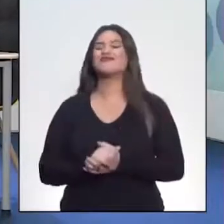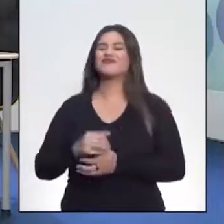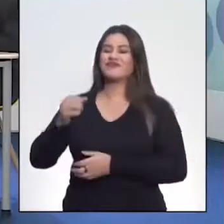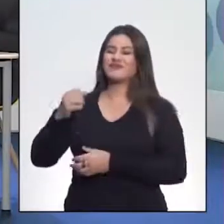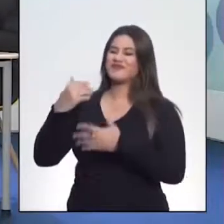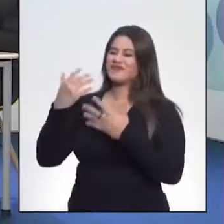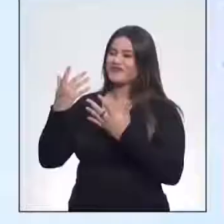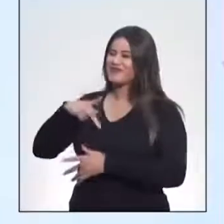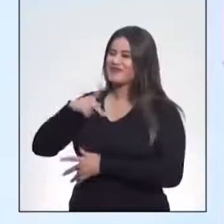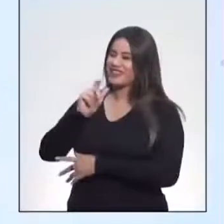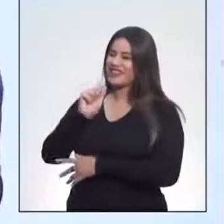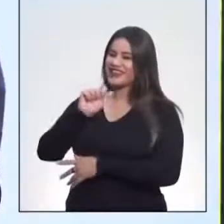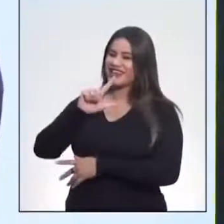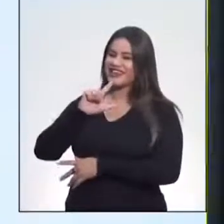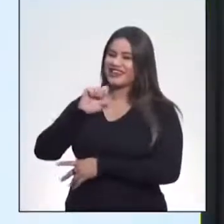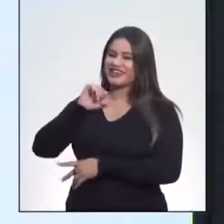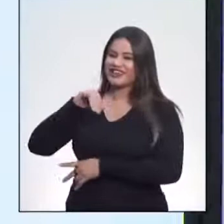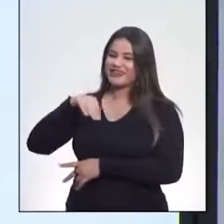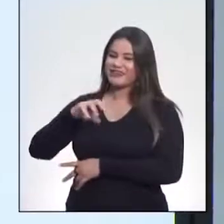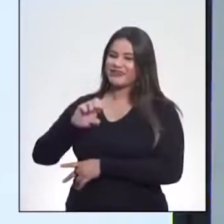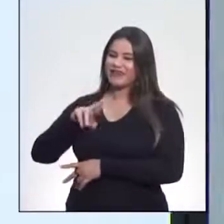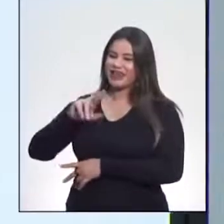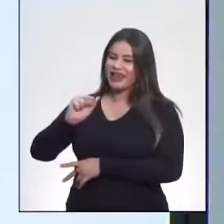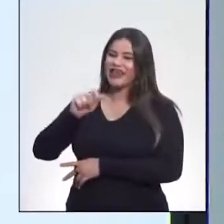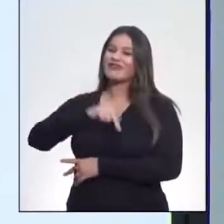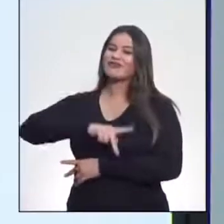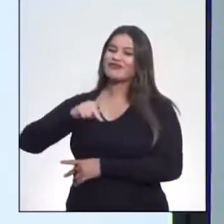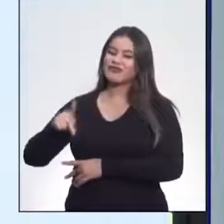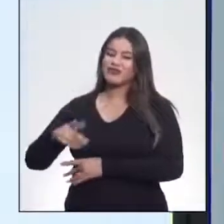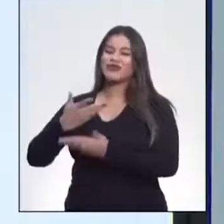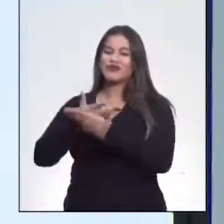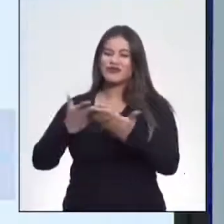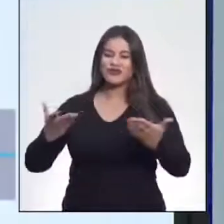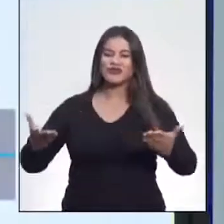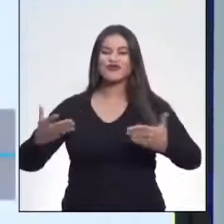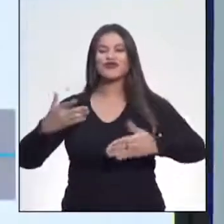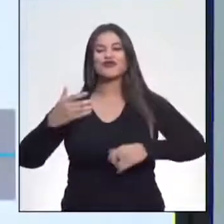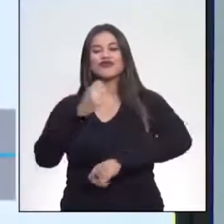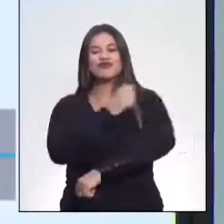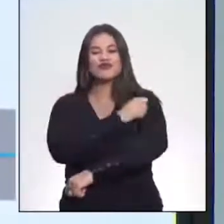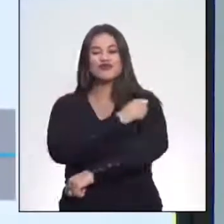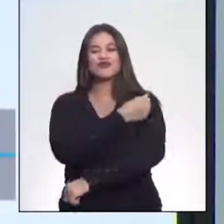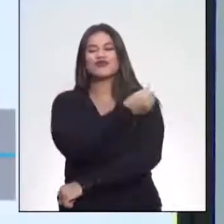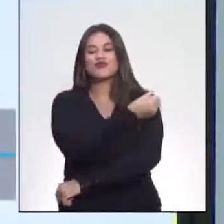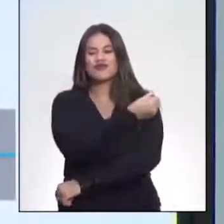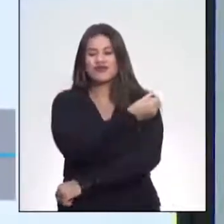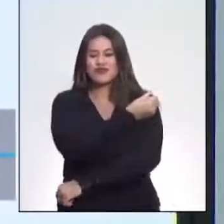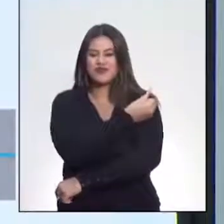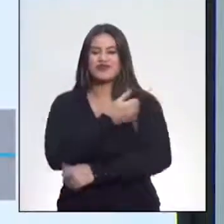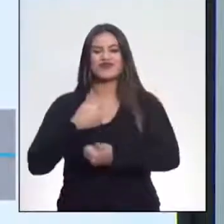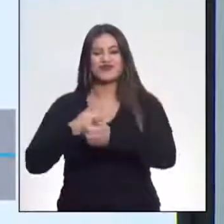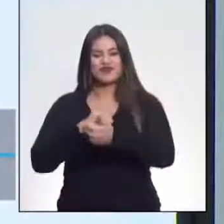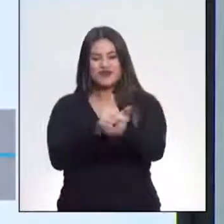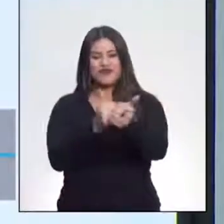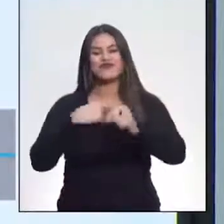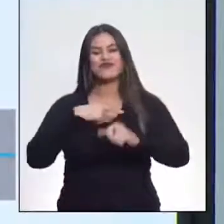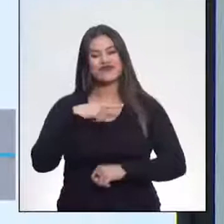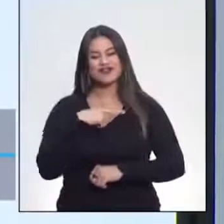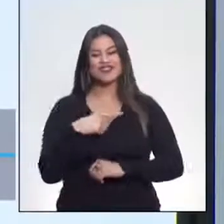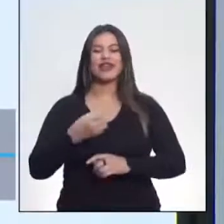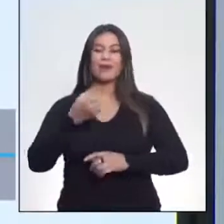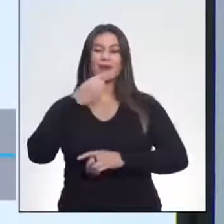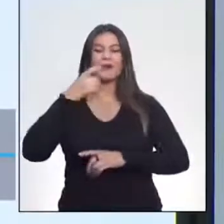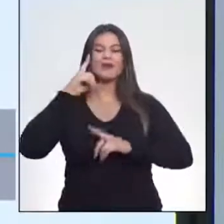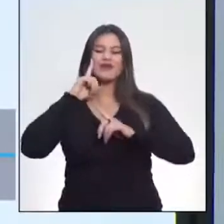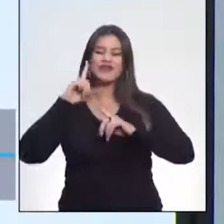mera Professor Carlos kalimera a todos os estudantes do 6º ano que estão acompanhando a nossa aula um